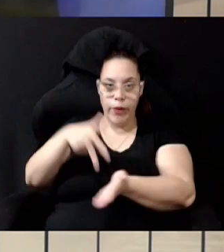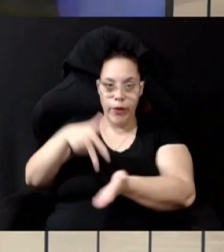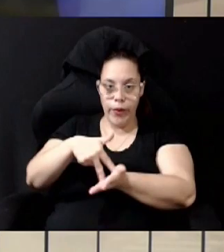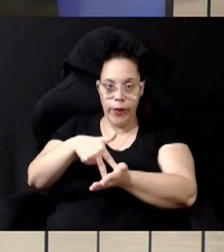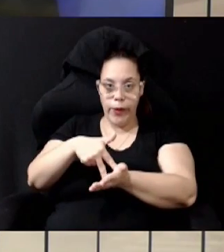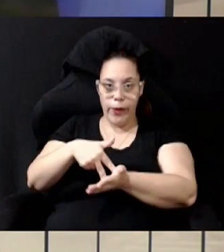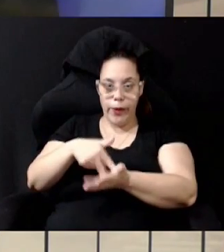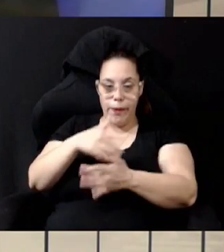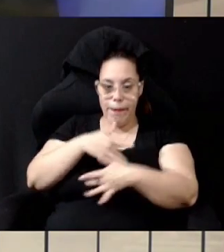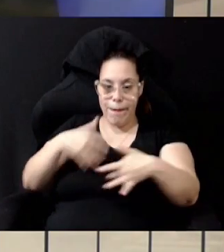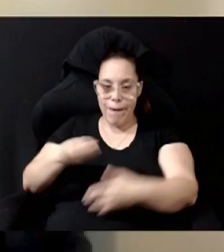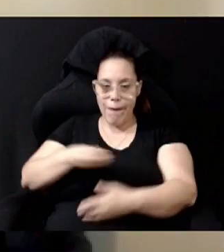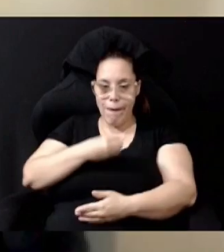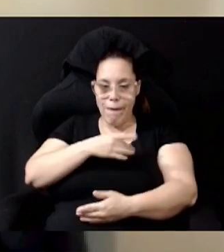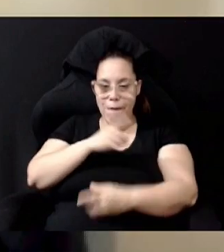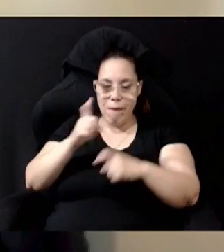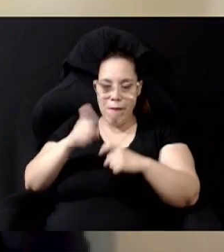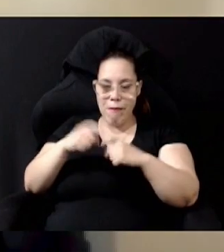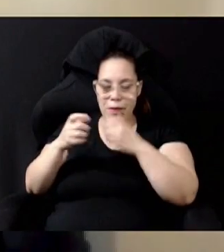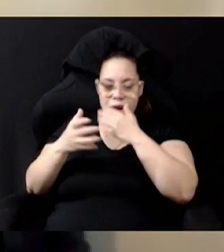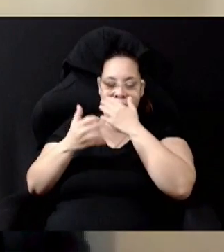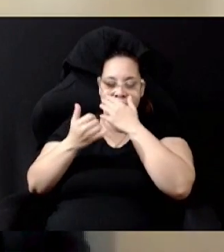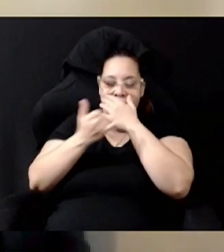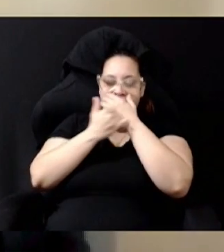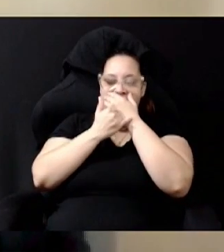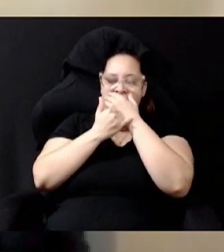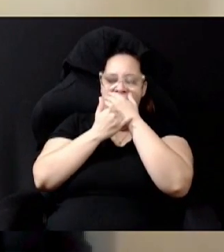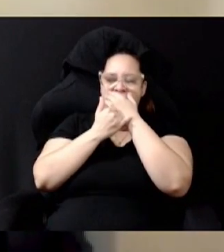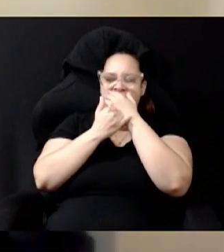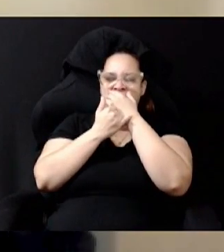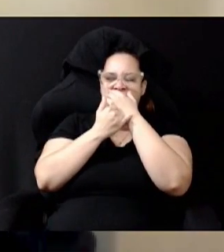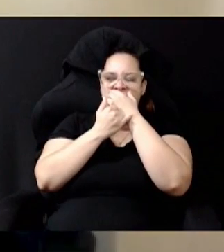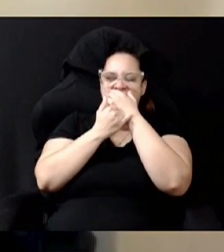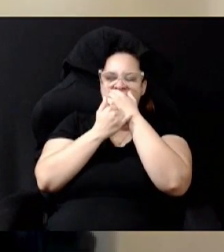vida, doutor? Isso é bastante interessante.